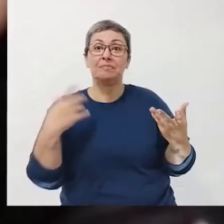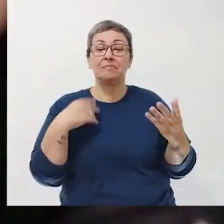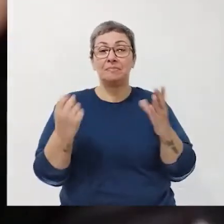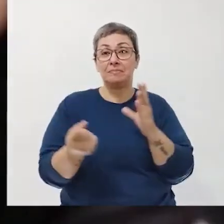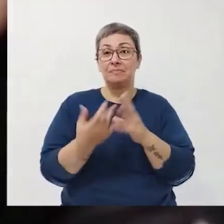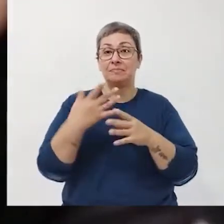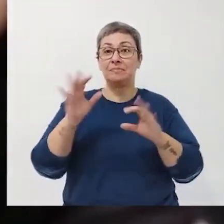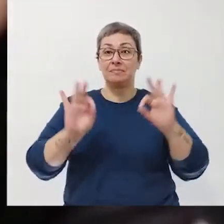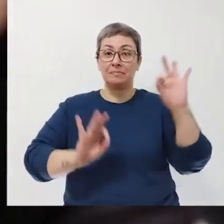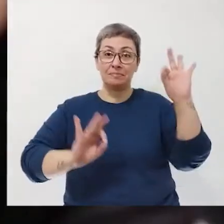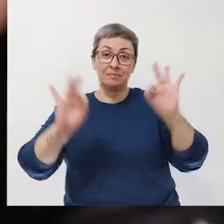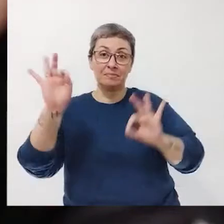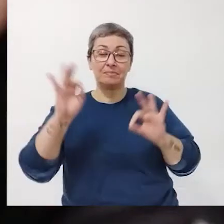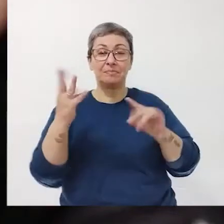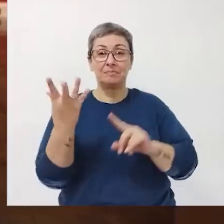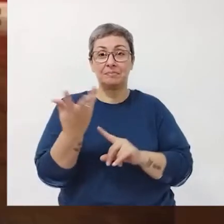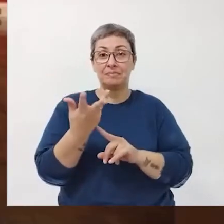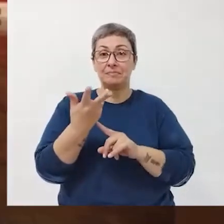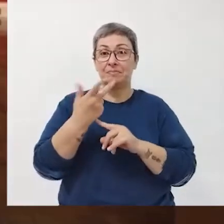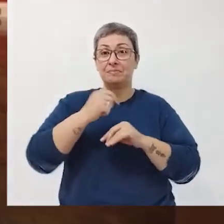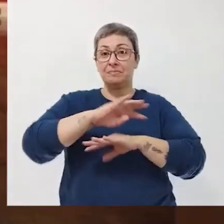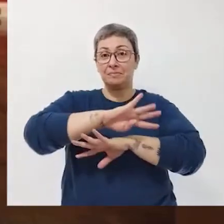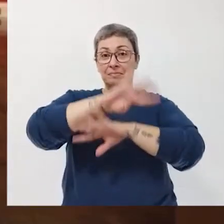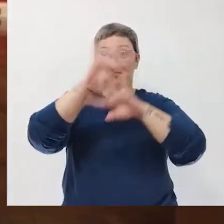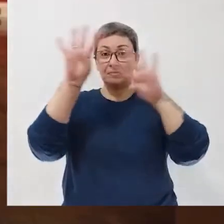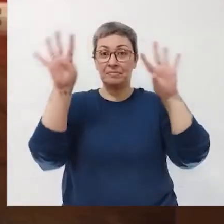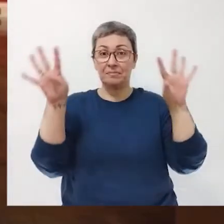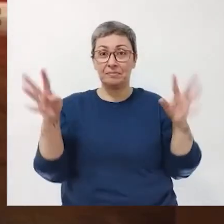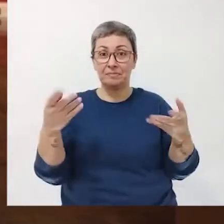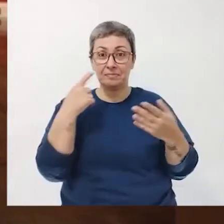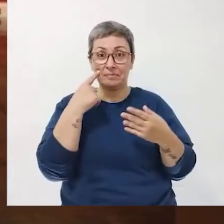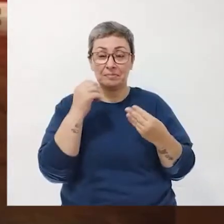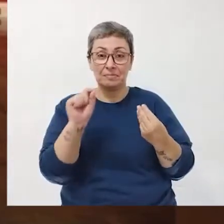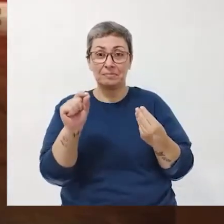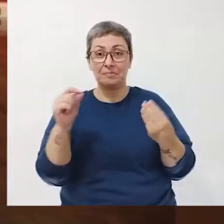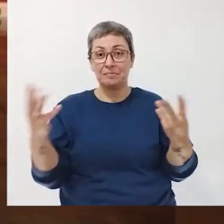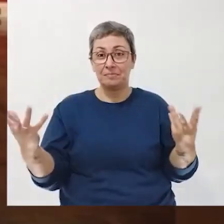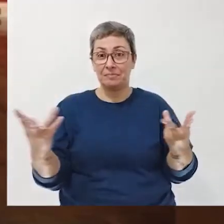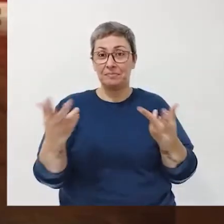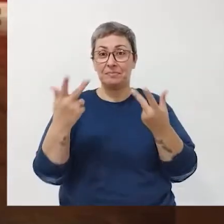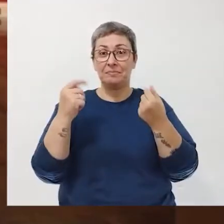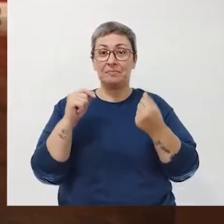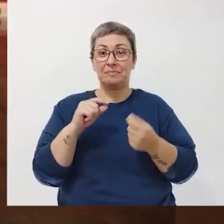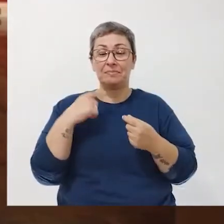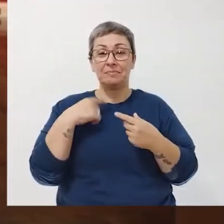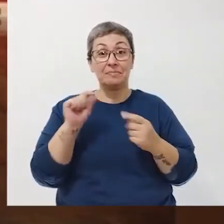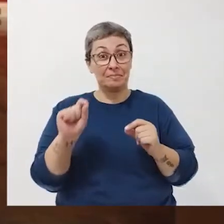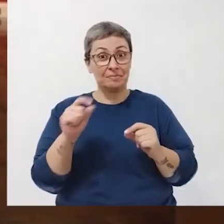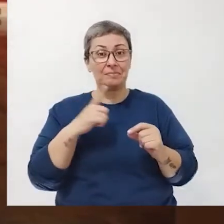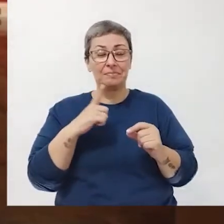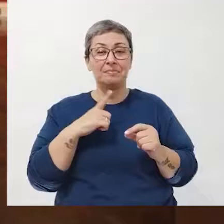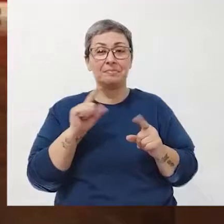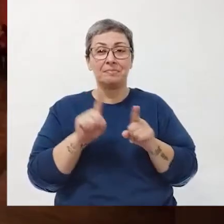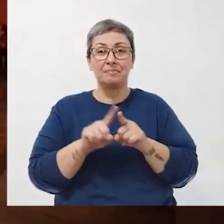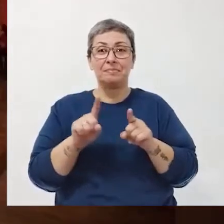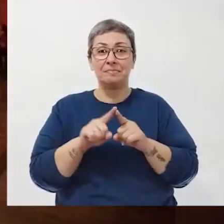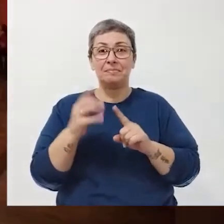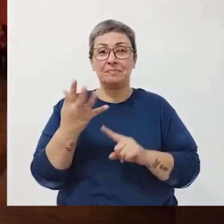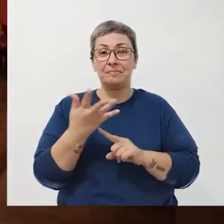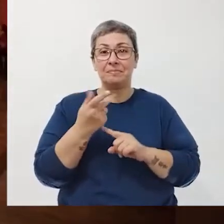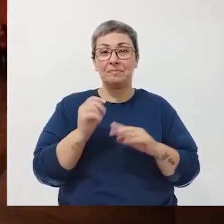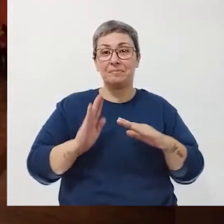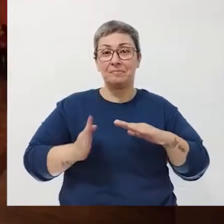cria instalações artísticas de arco-íris. Olhem que demais! Ah, ele também é um